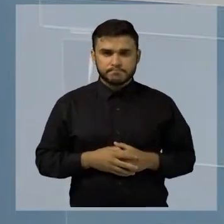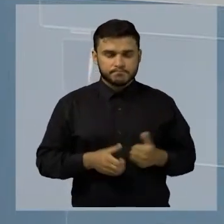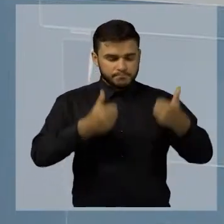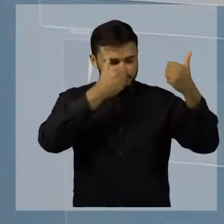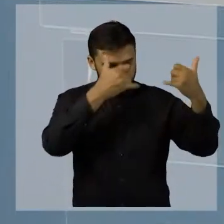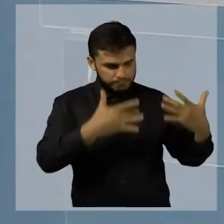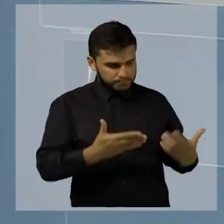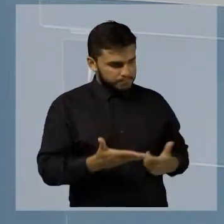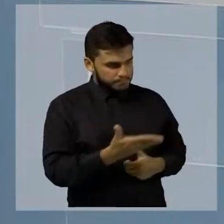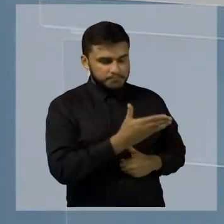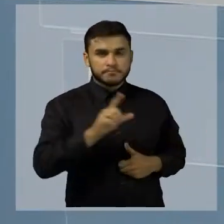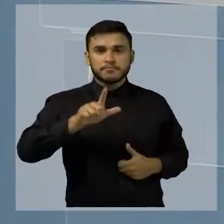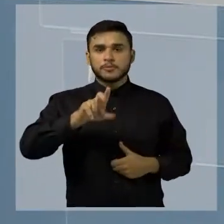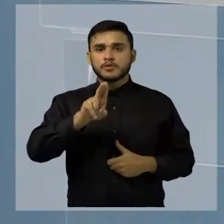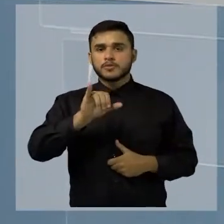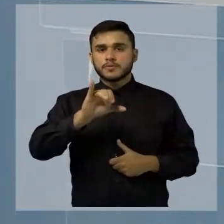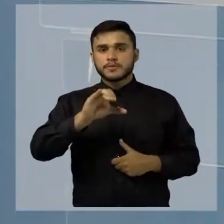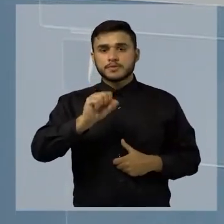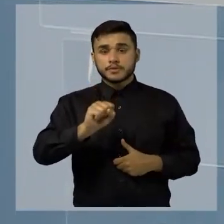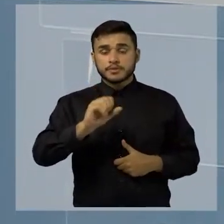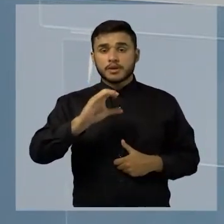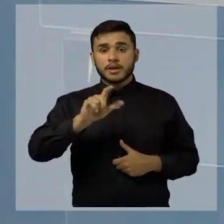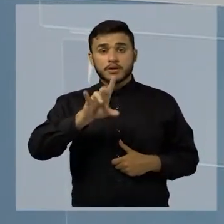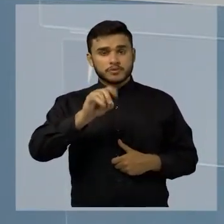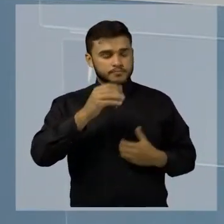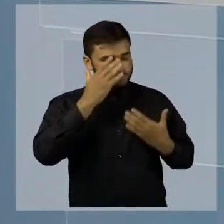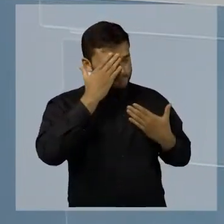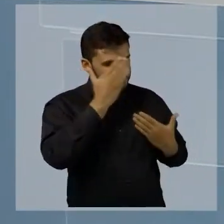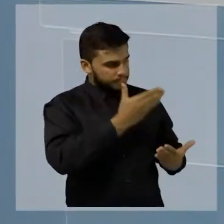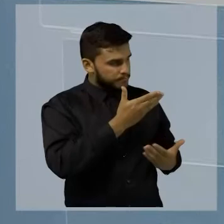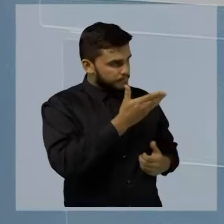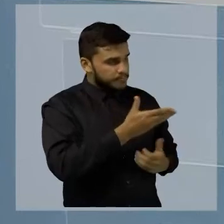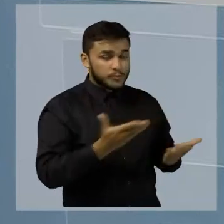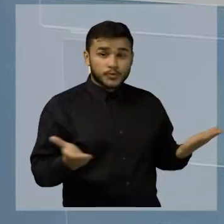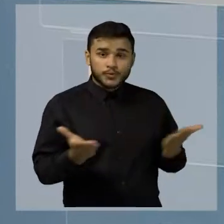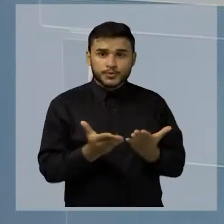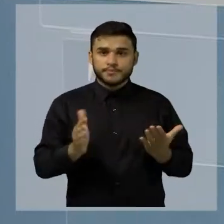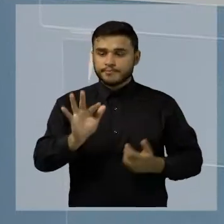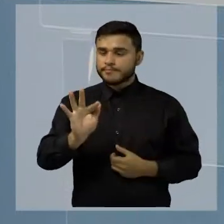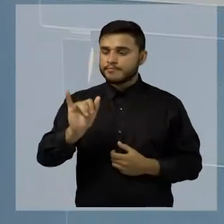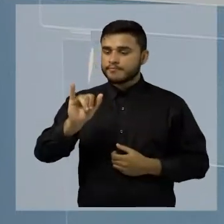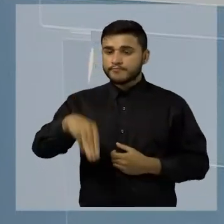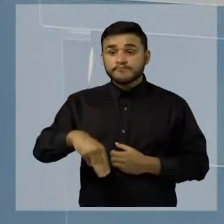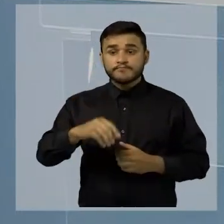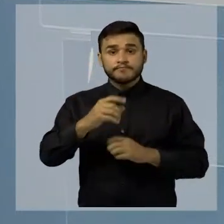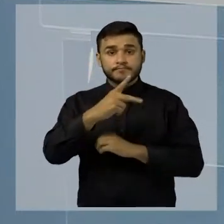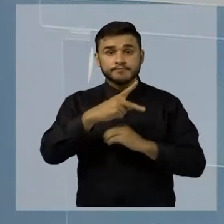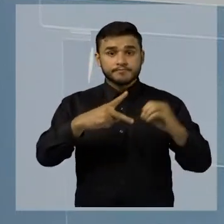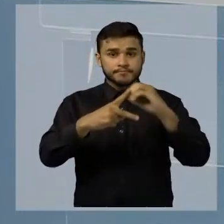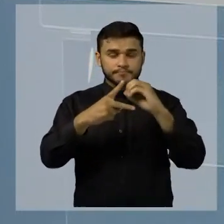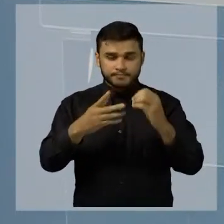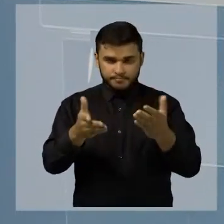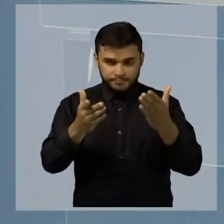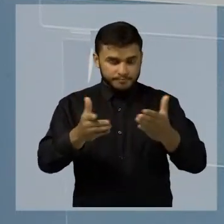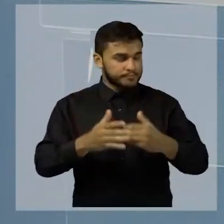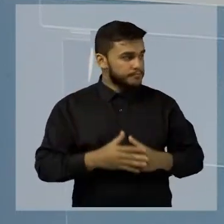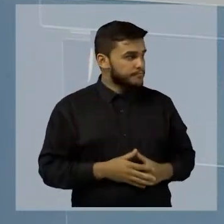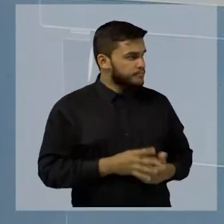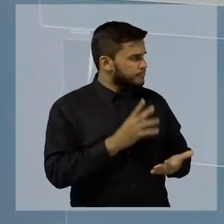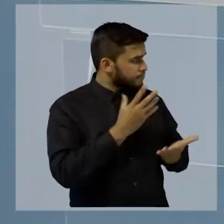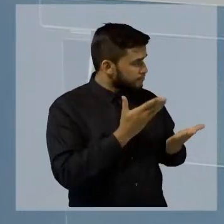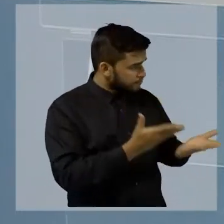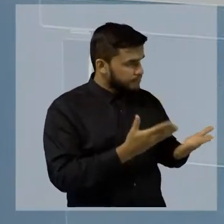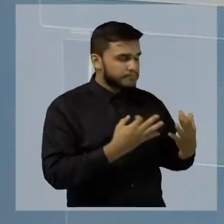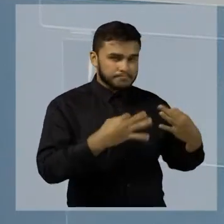vamos encerrando esta edição do Pela Ordem. Claro, estamos comprometidos a trazer novos e